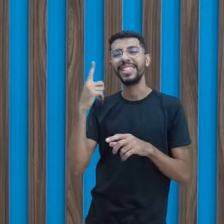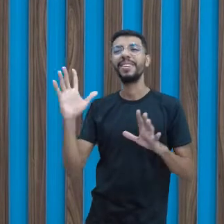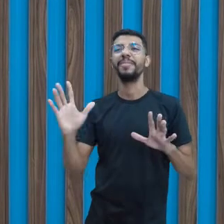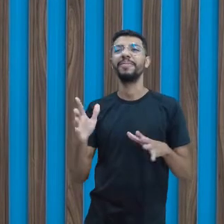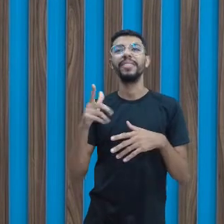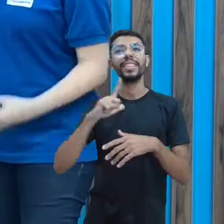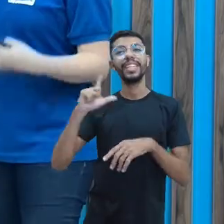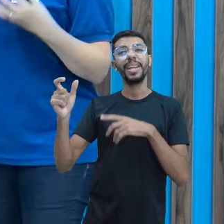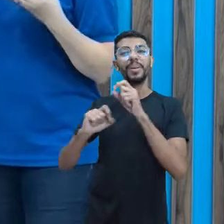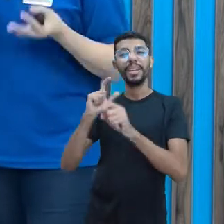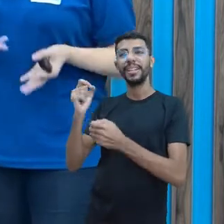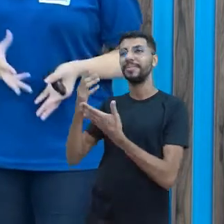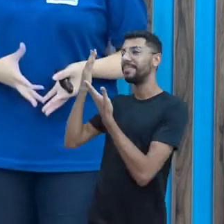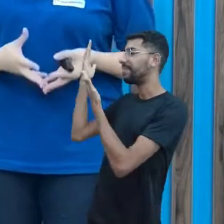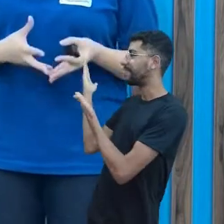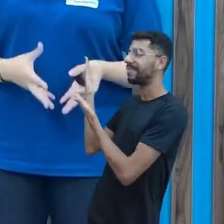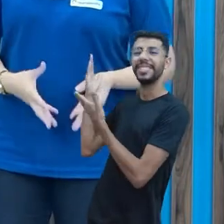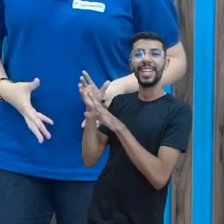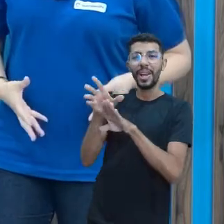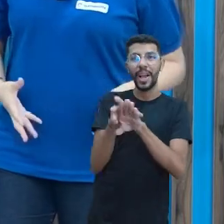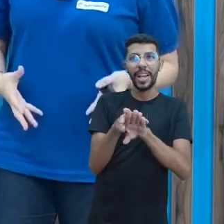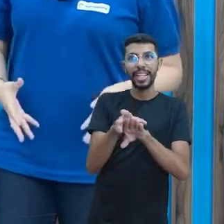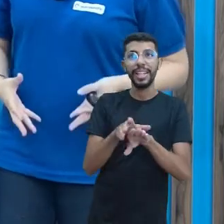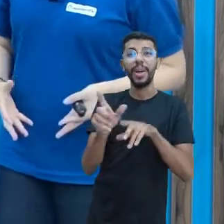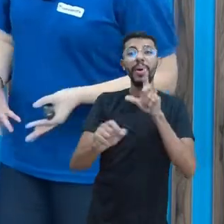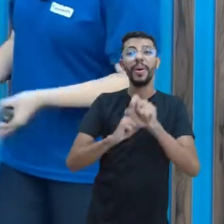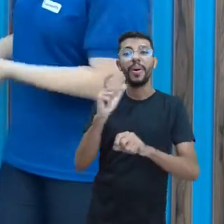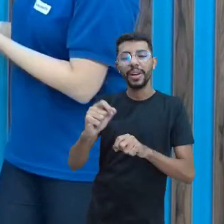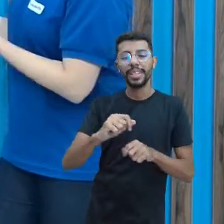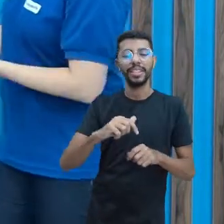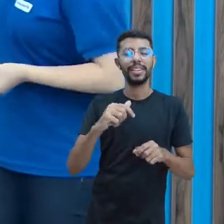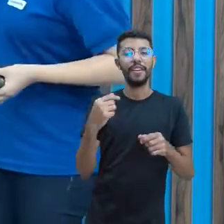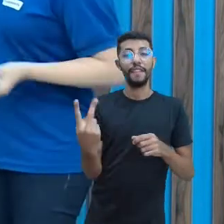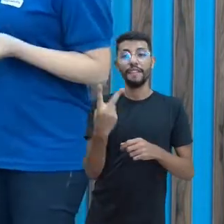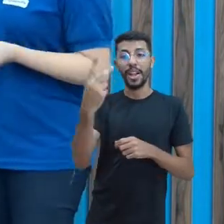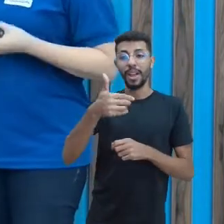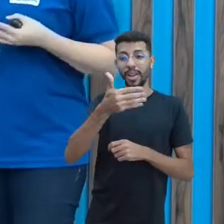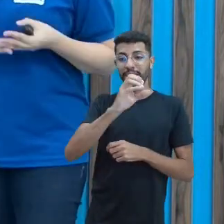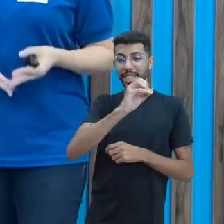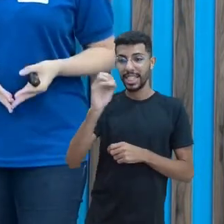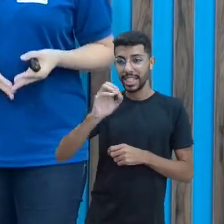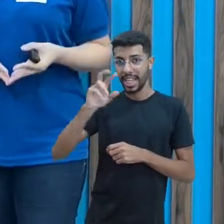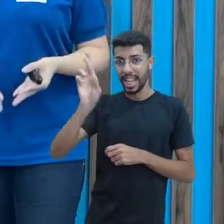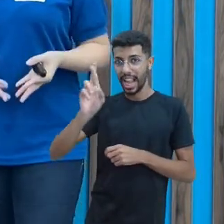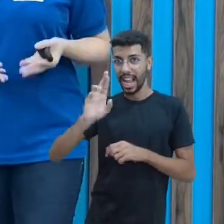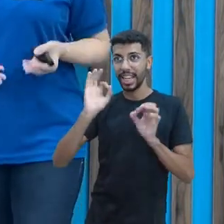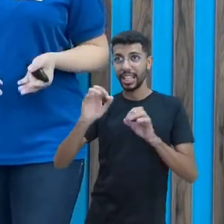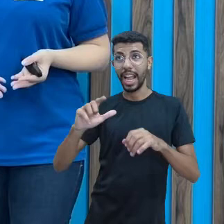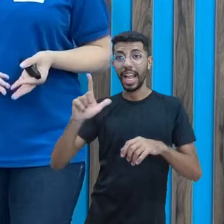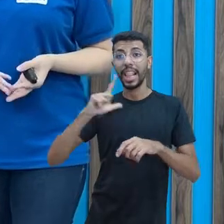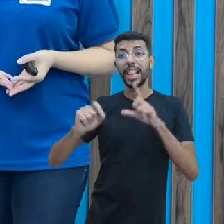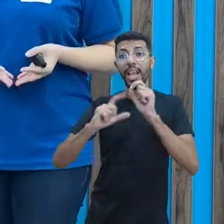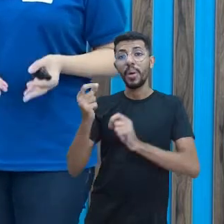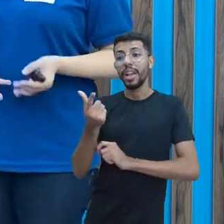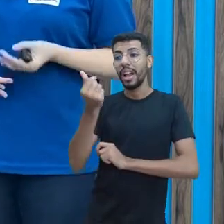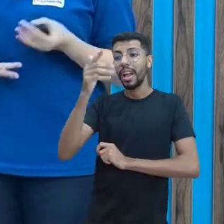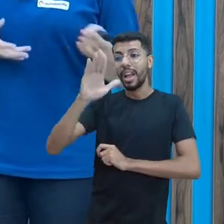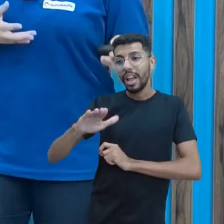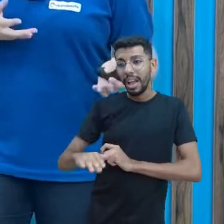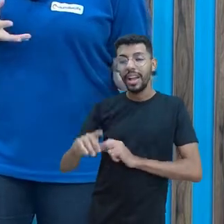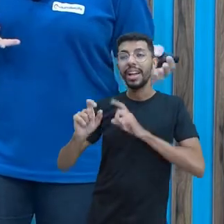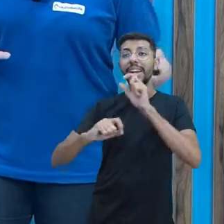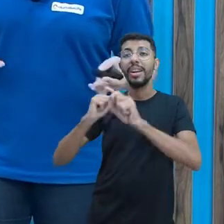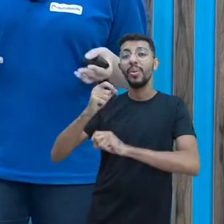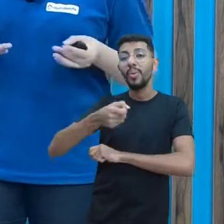gente tem aí no problema um tênis que custa R$100 e ele vai sofrer um desconto de 20%, tá? Para a gente